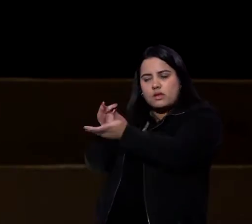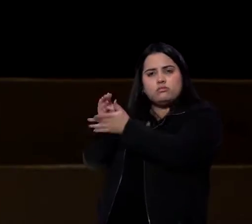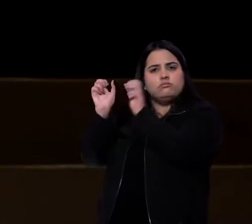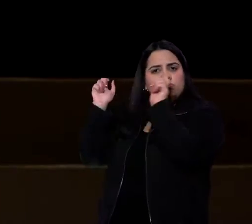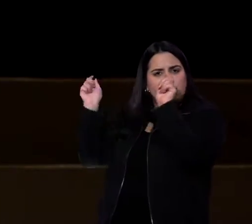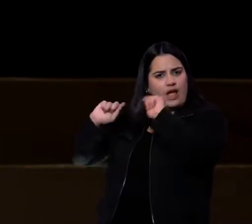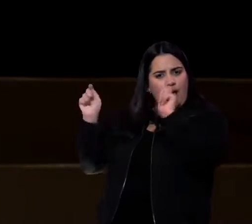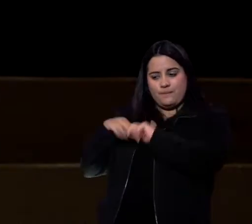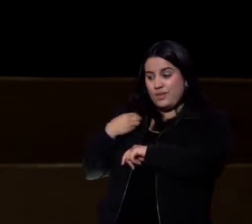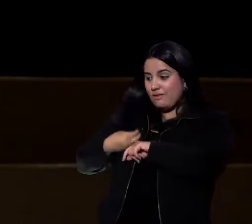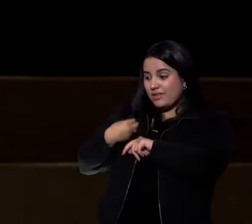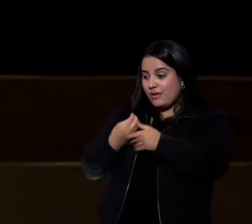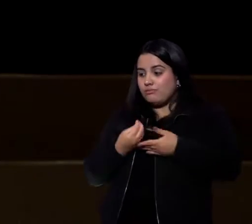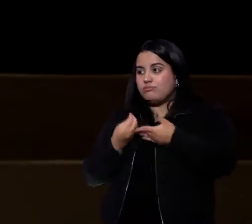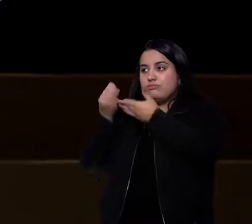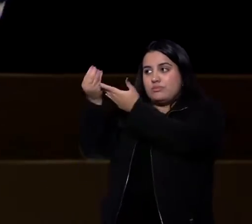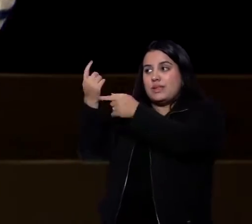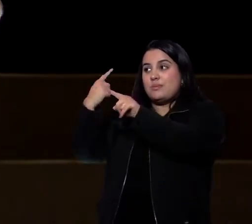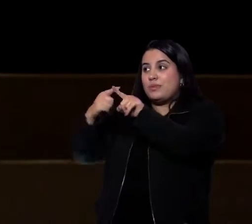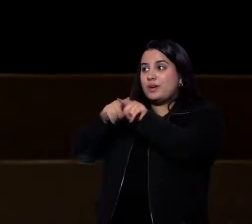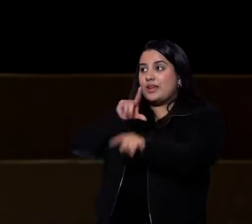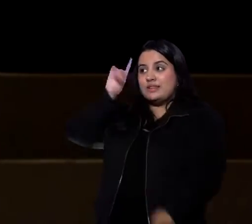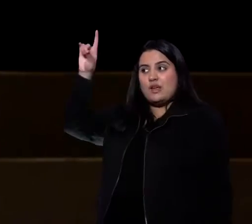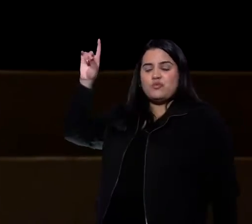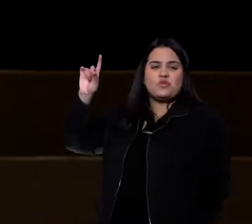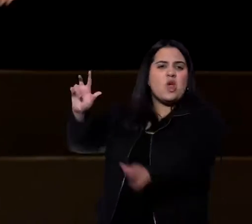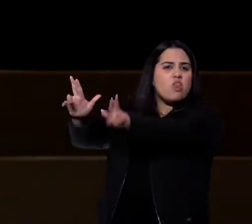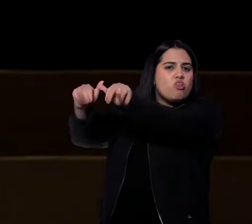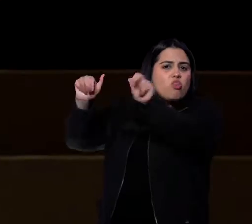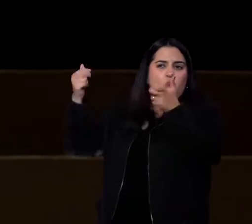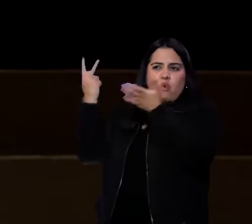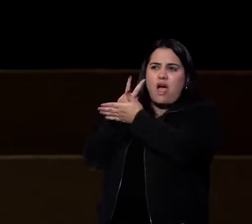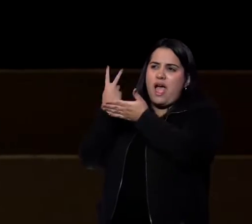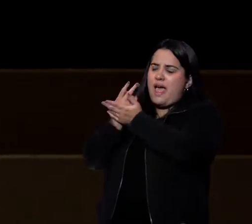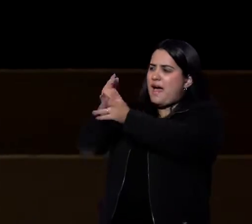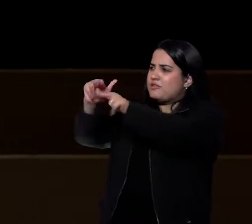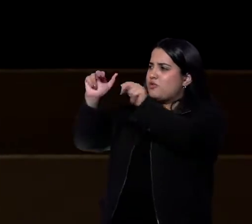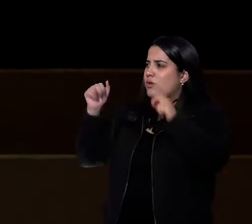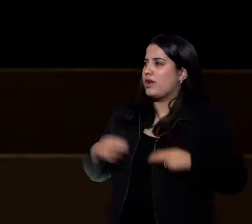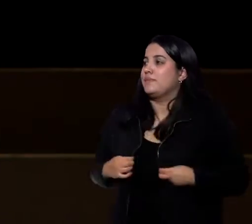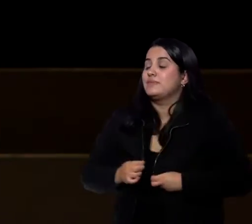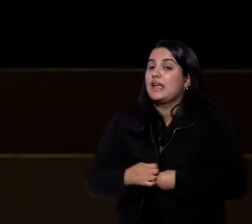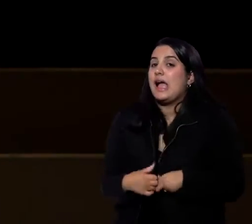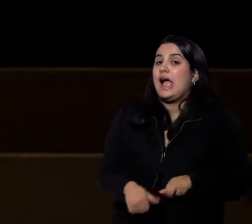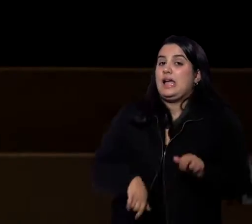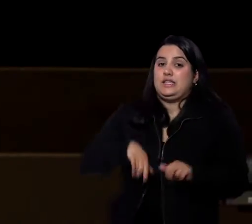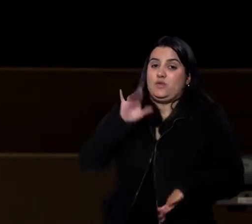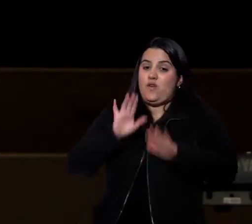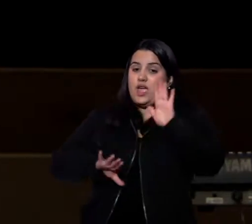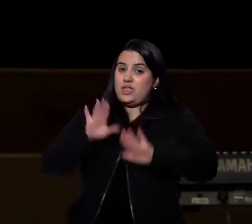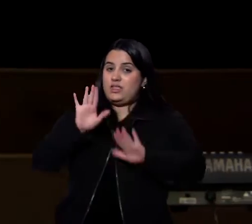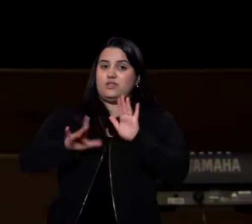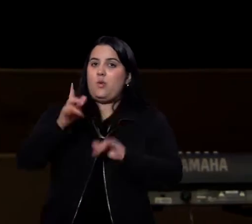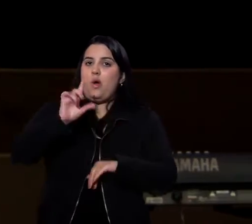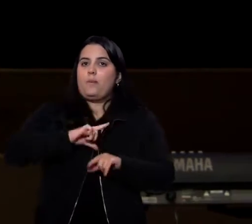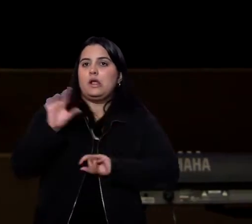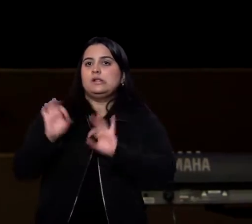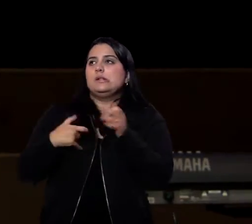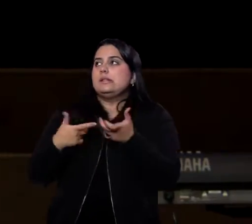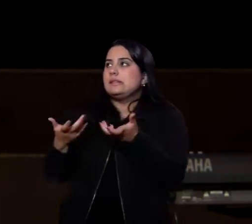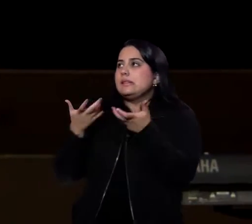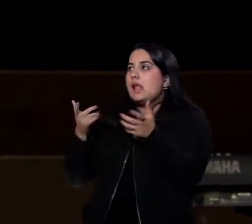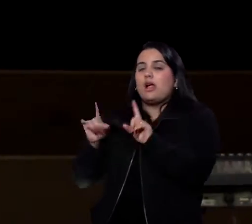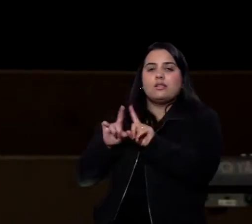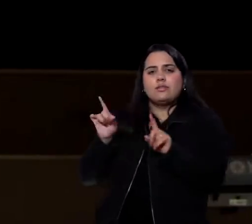depositar a nossa fé, porque os planos dEle nunca falham. Às vezes não são os planos que a gente está esperando, mas os planos dele são